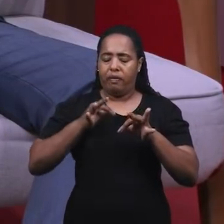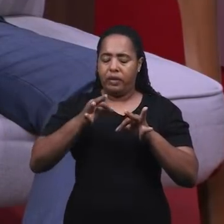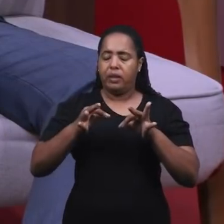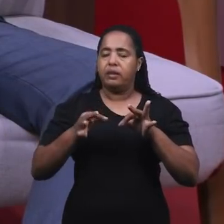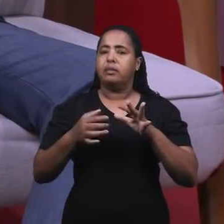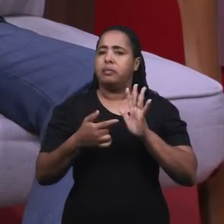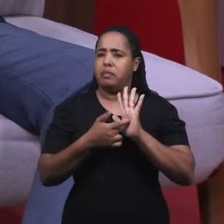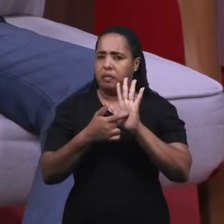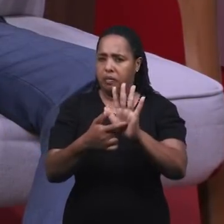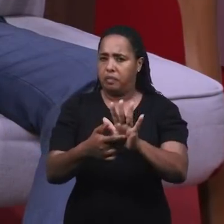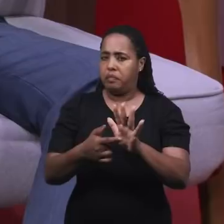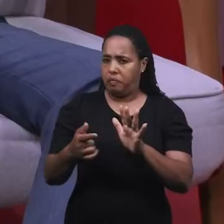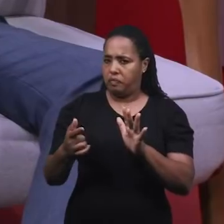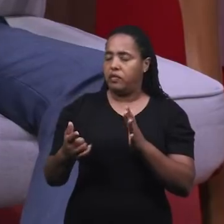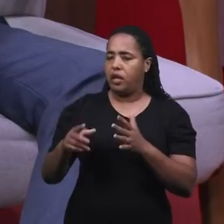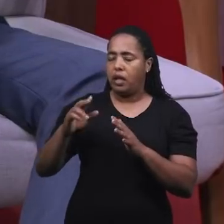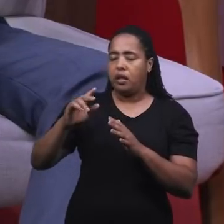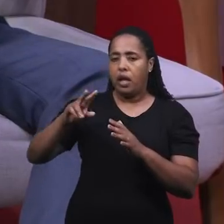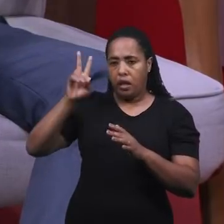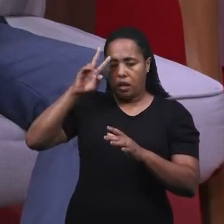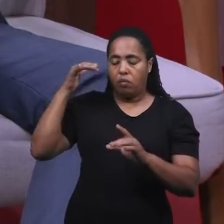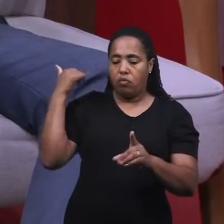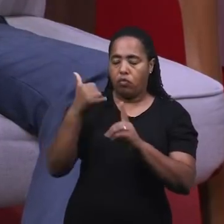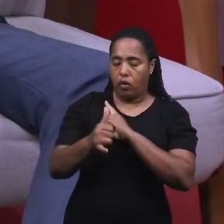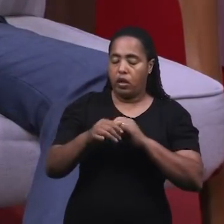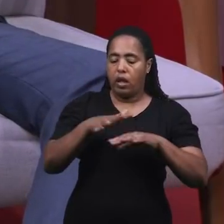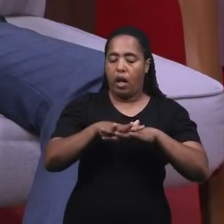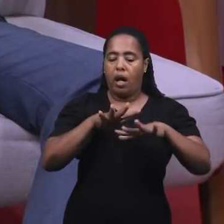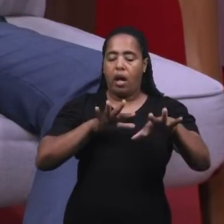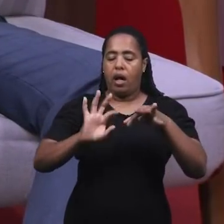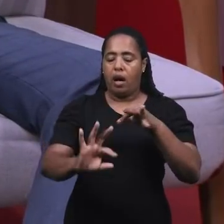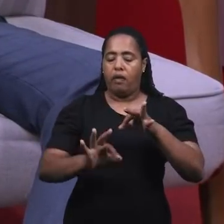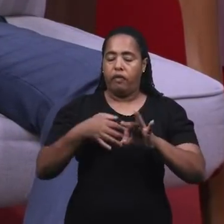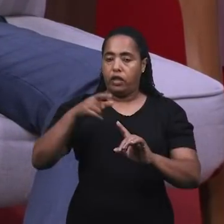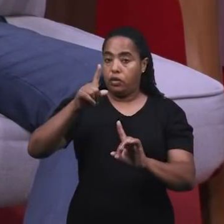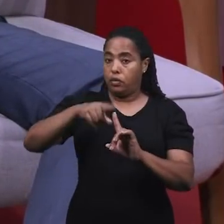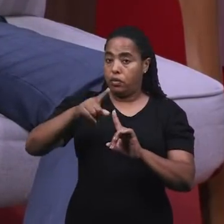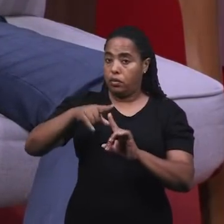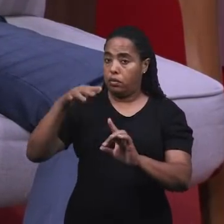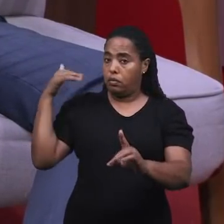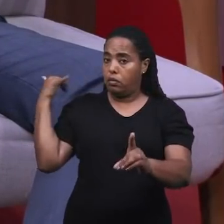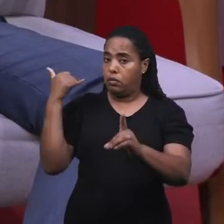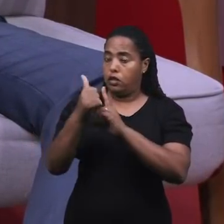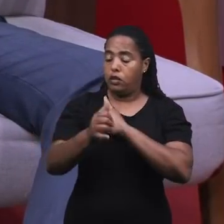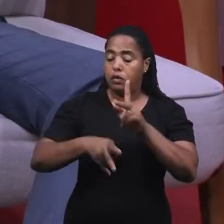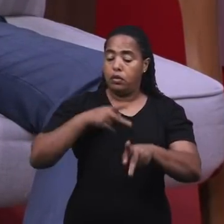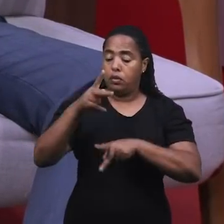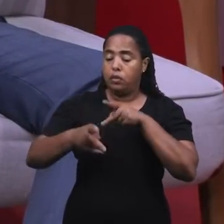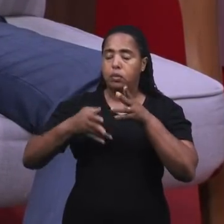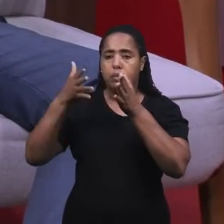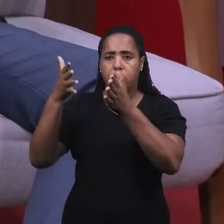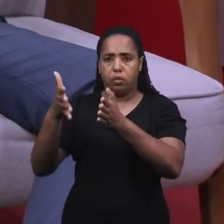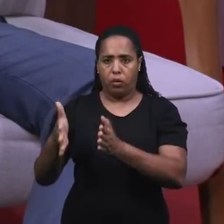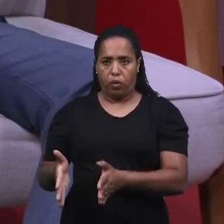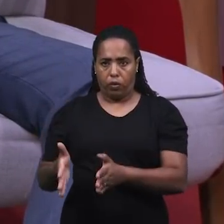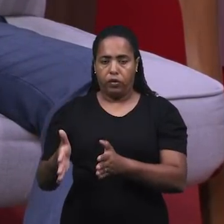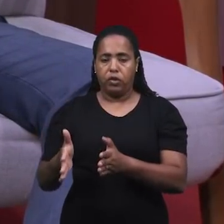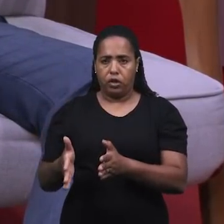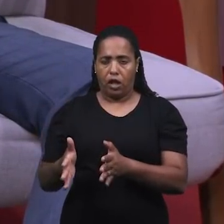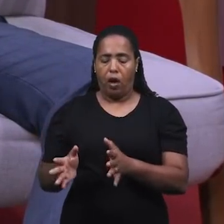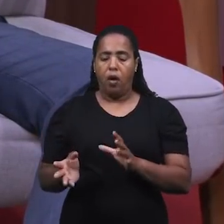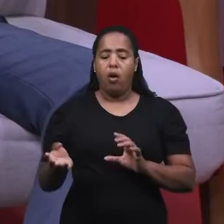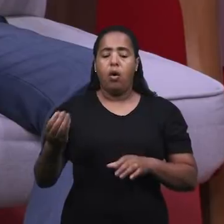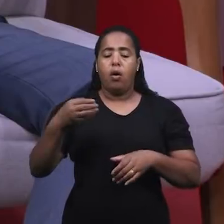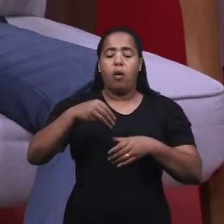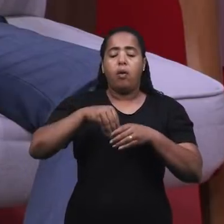né? Sim, A claro. vinha é um tipo profético da igreja fiel, em cujo seio